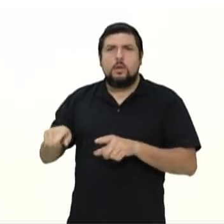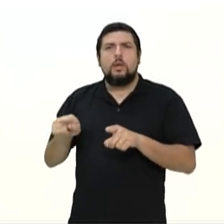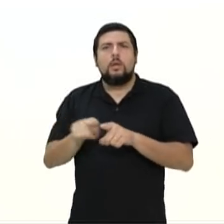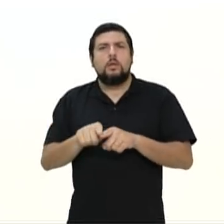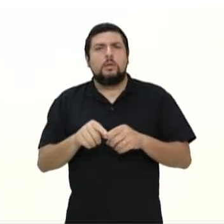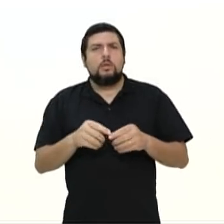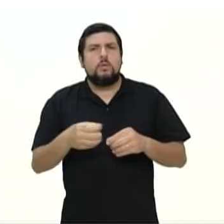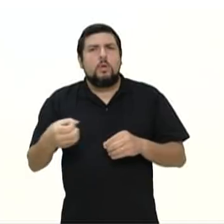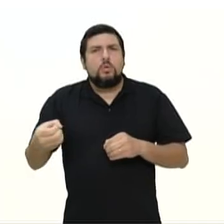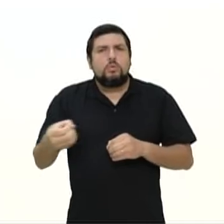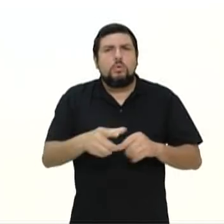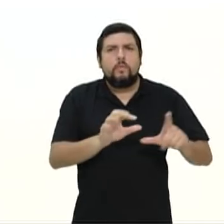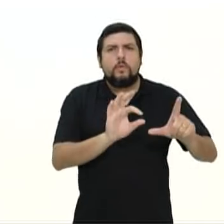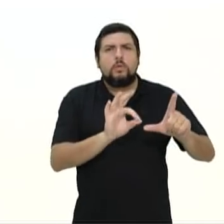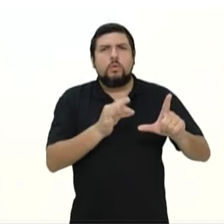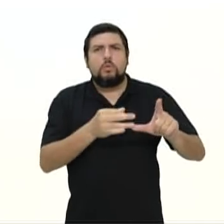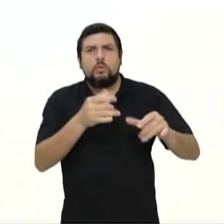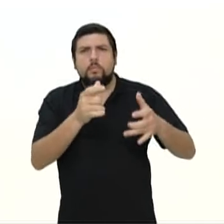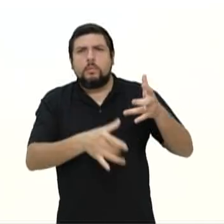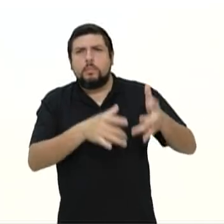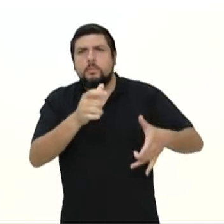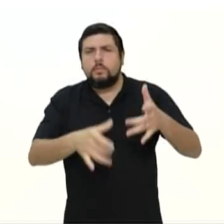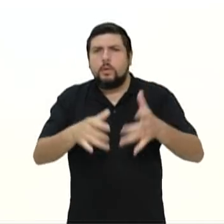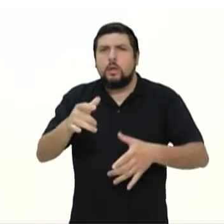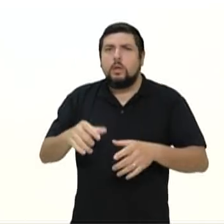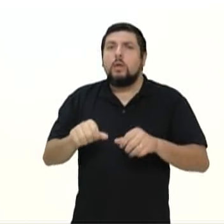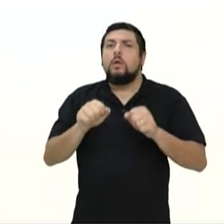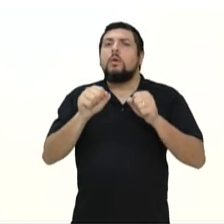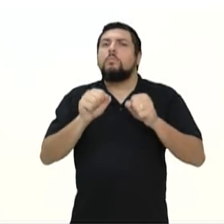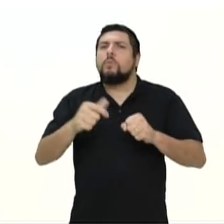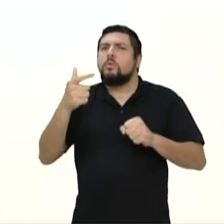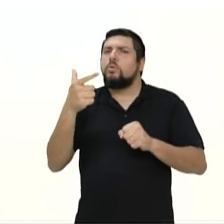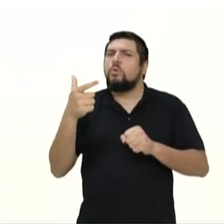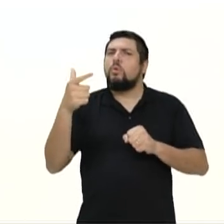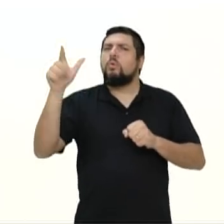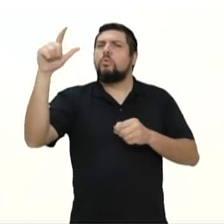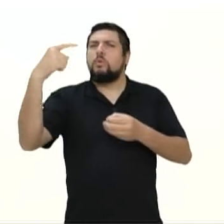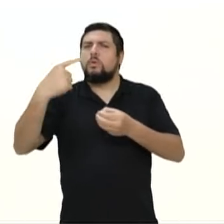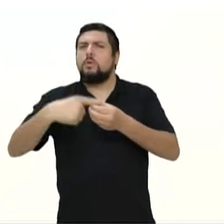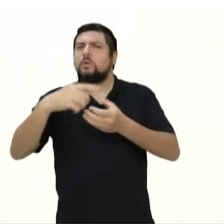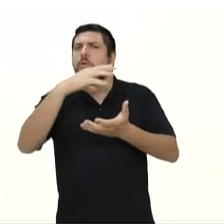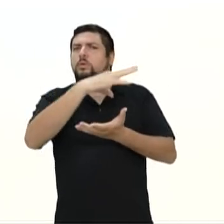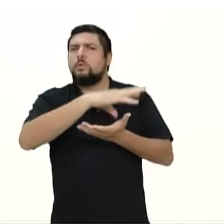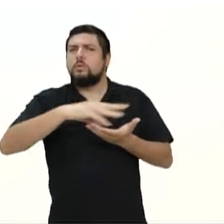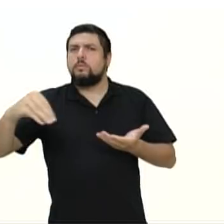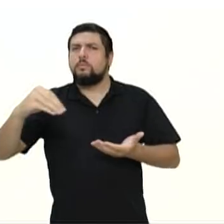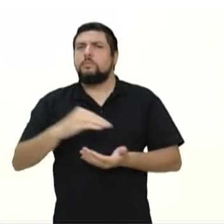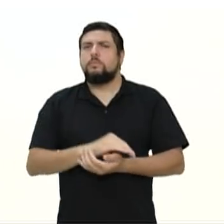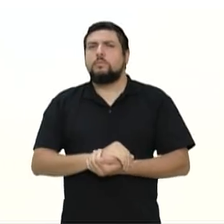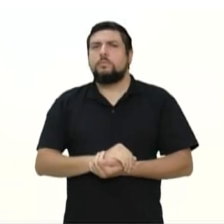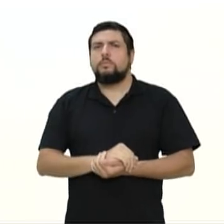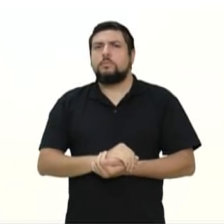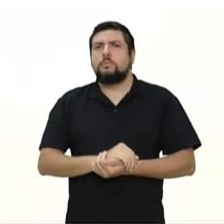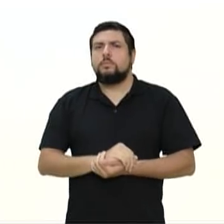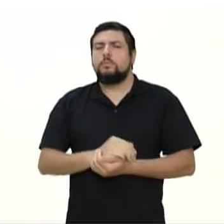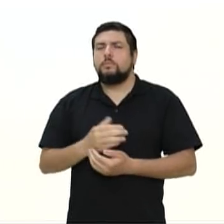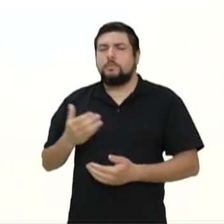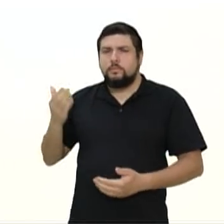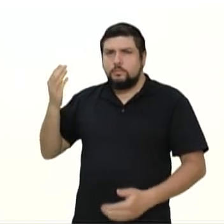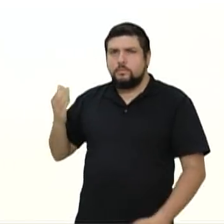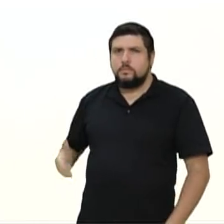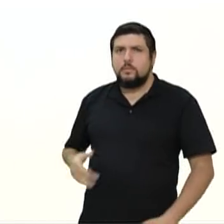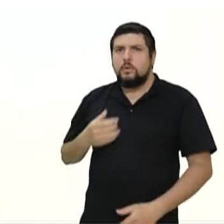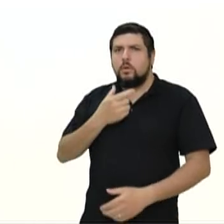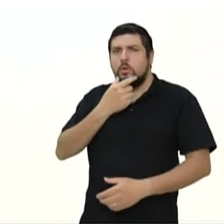de descarte pode mobilizar outras cidades a fazer o mesmo. Destaca o especialista,